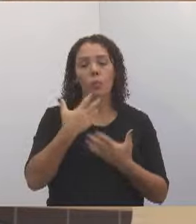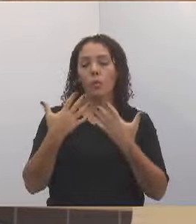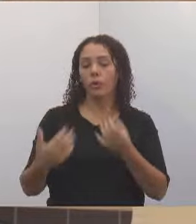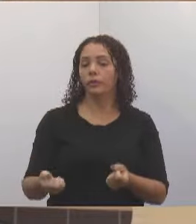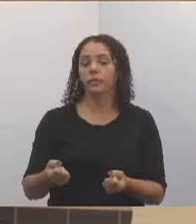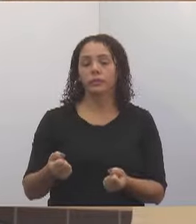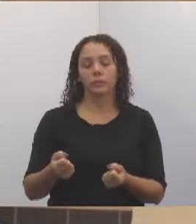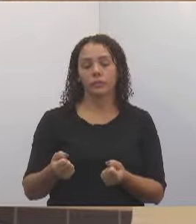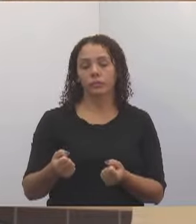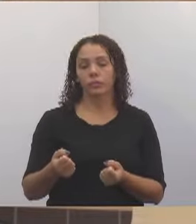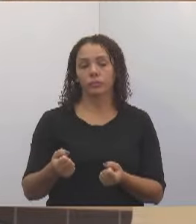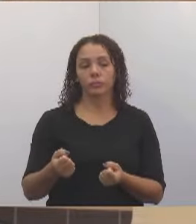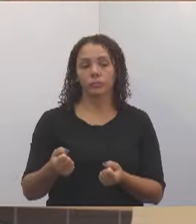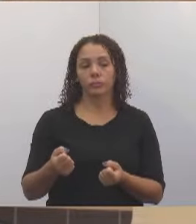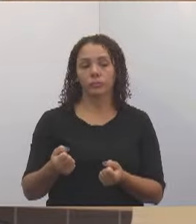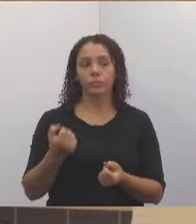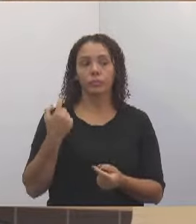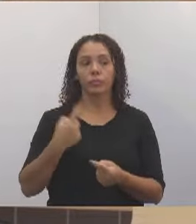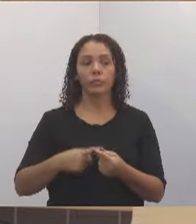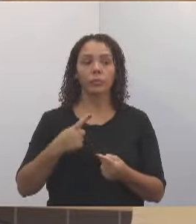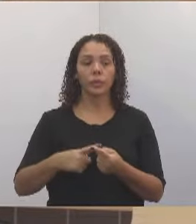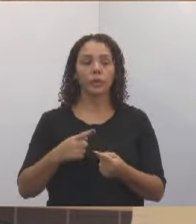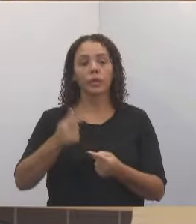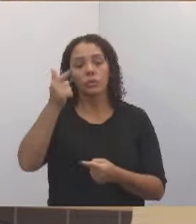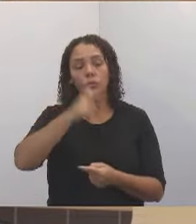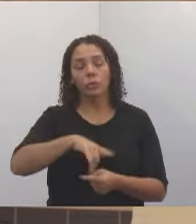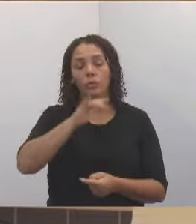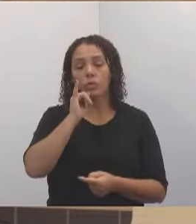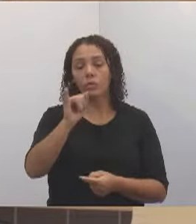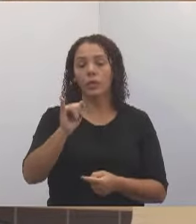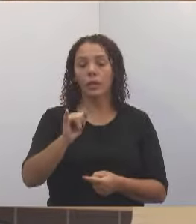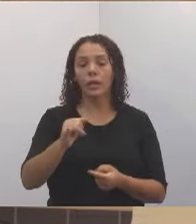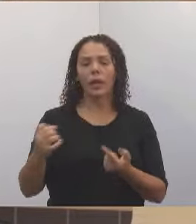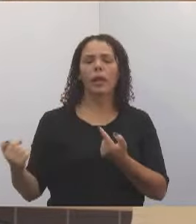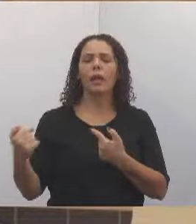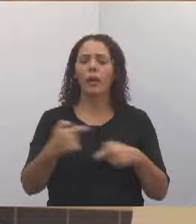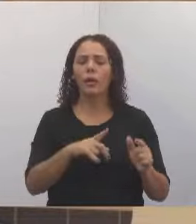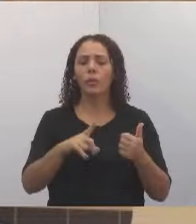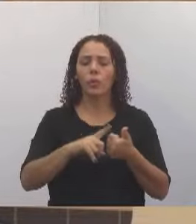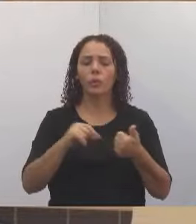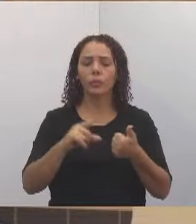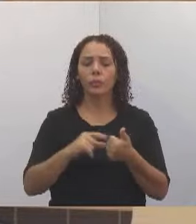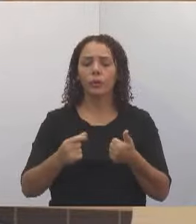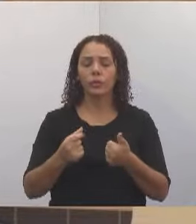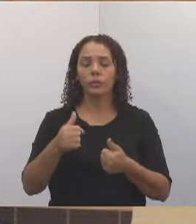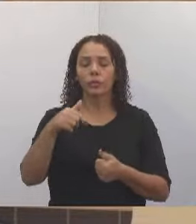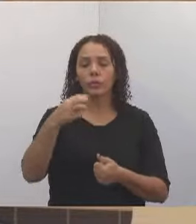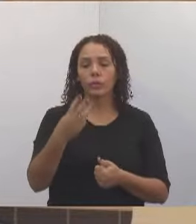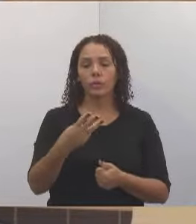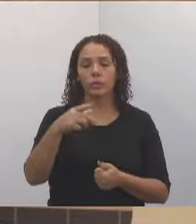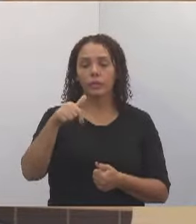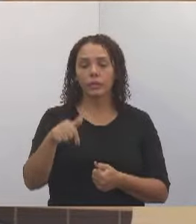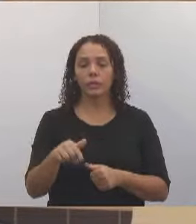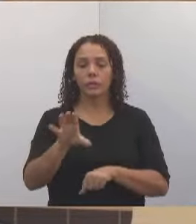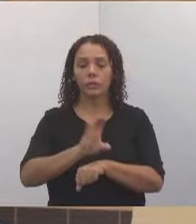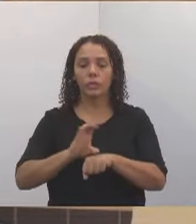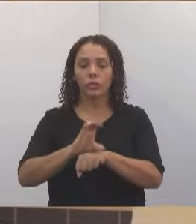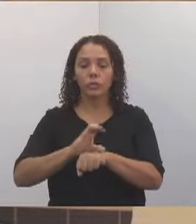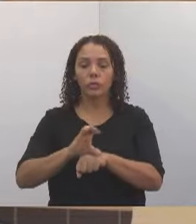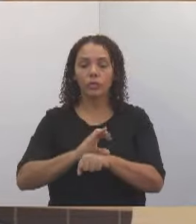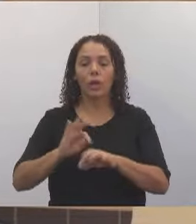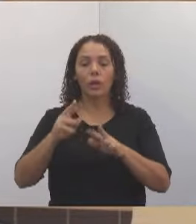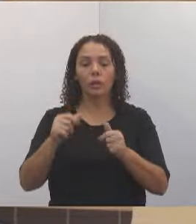aceita, porque, repito, afronta o artigo 37 da Constituição da República e todos os princípios